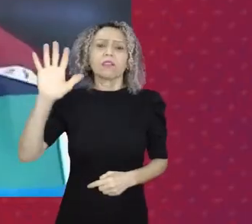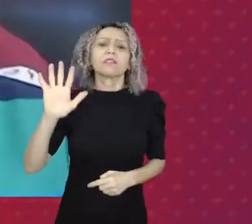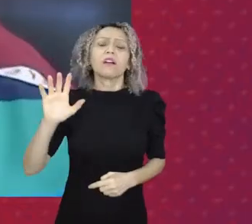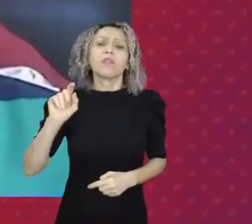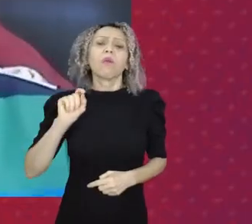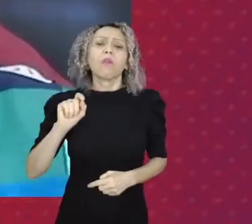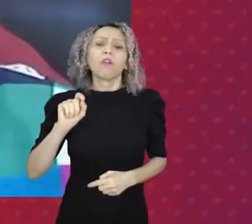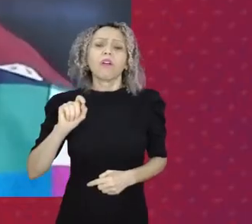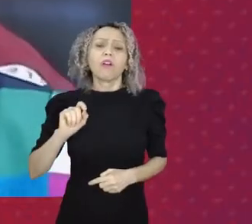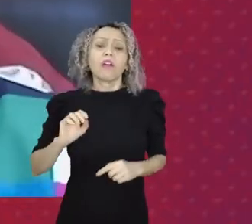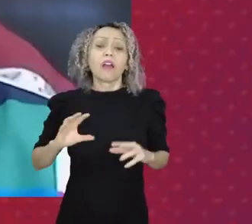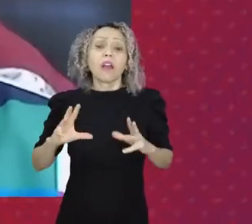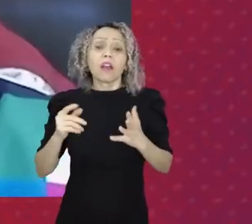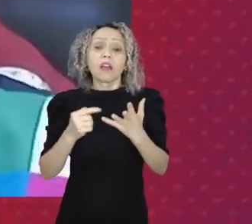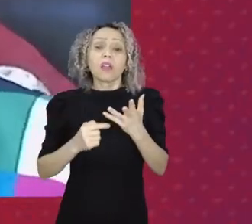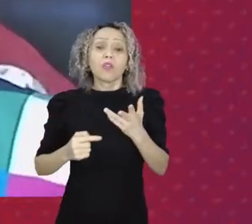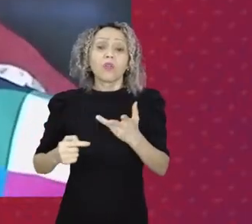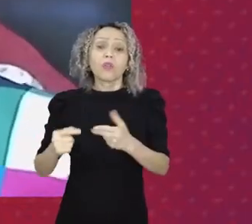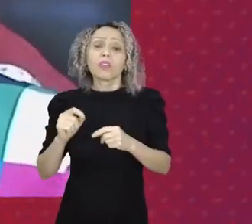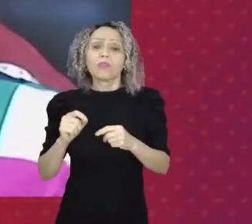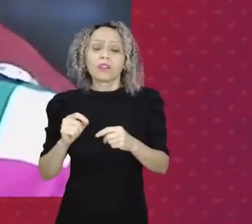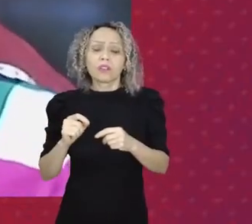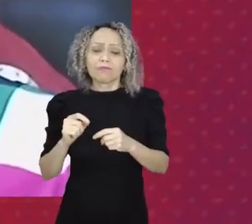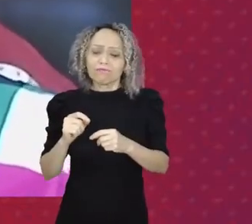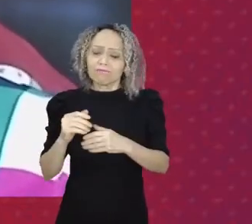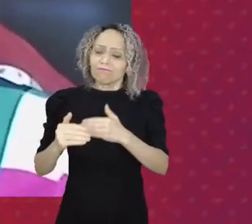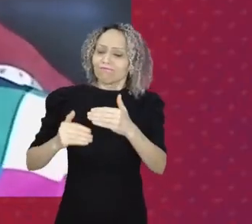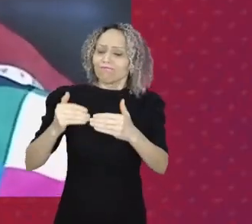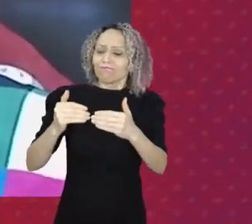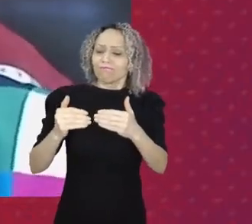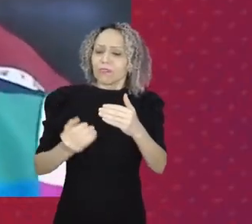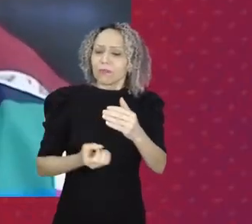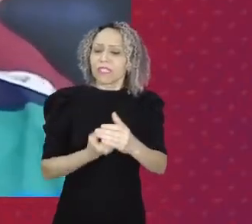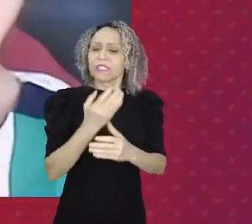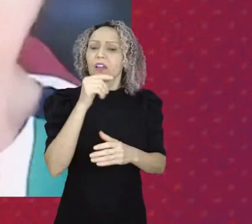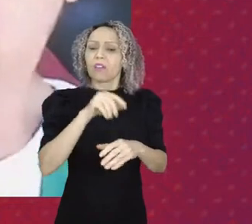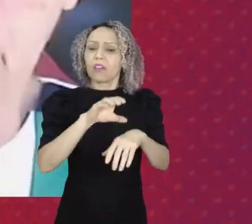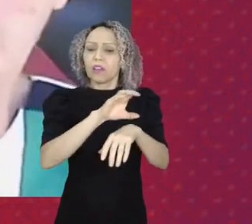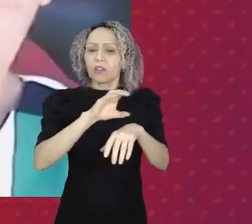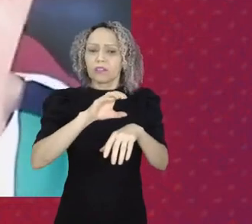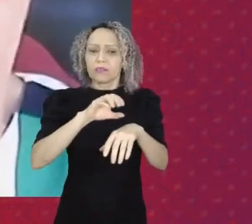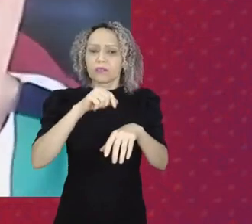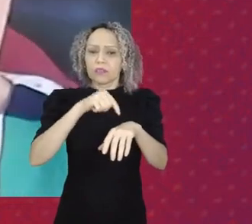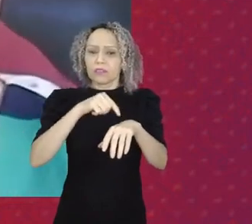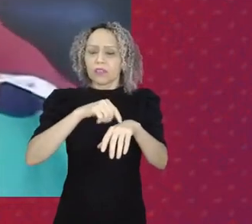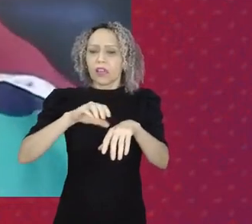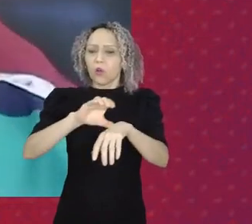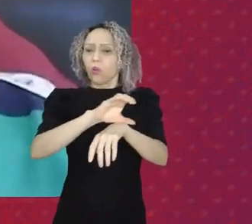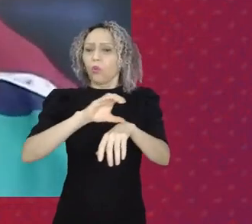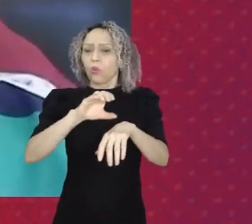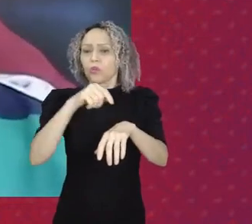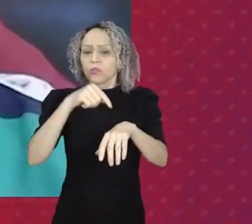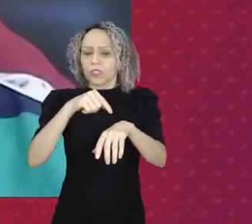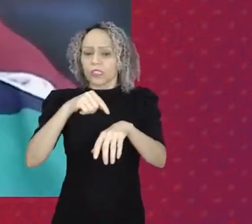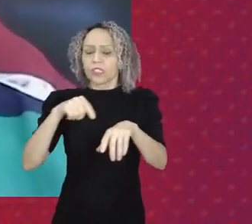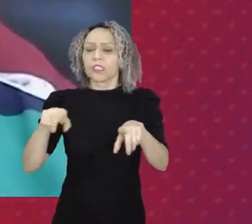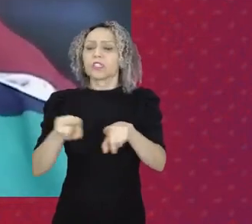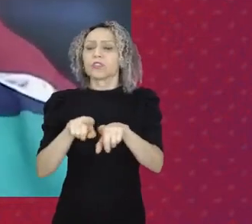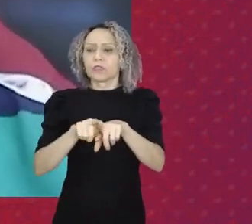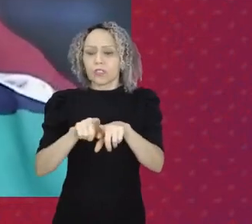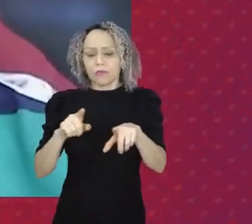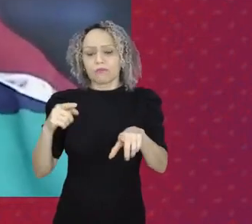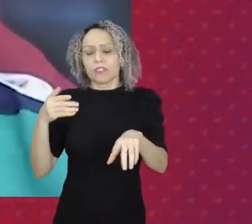que tudo isso vai percorrendo, então, para o caminho da Constituinte. Na Constituinte, onde eu também fui,